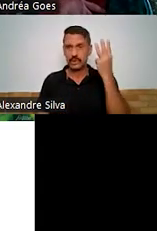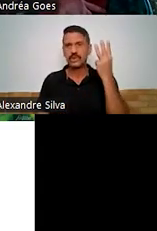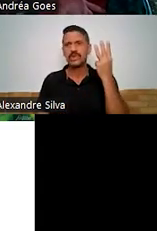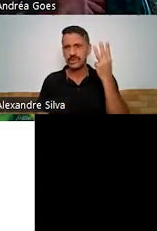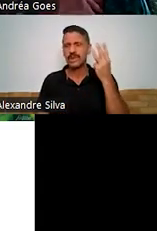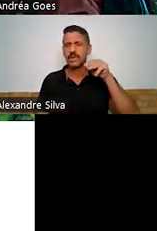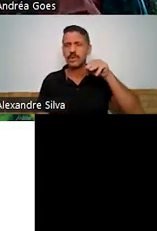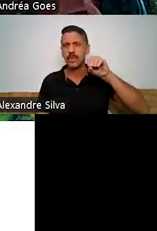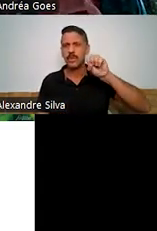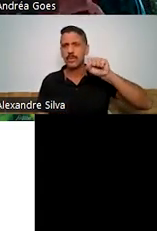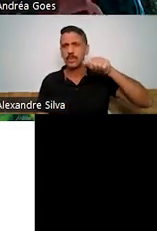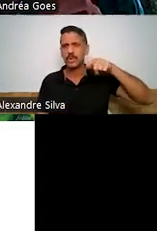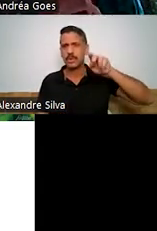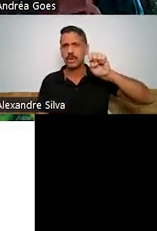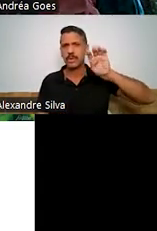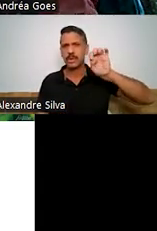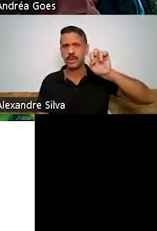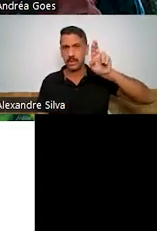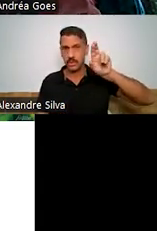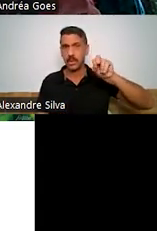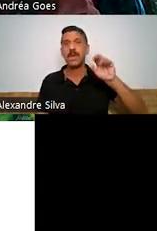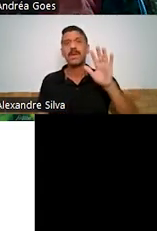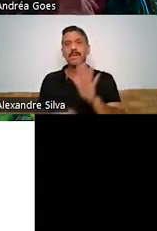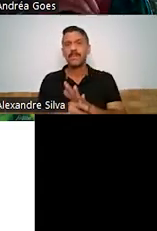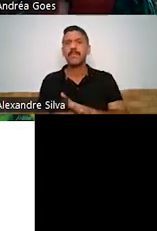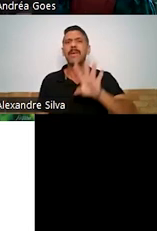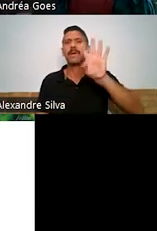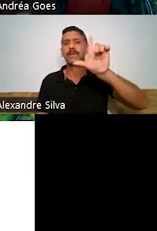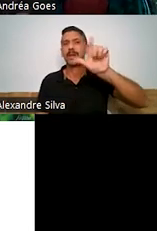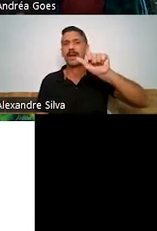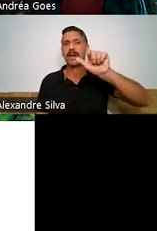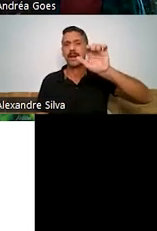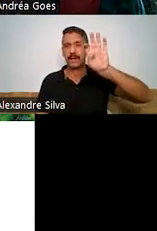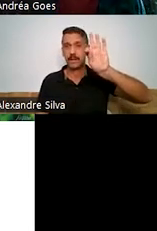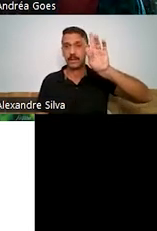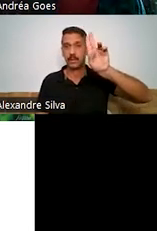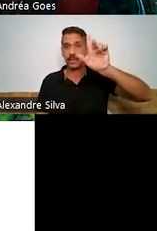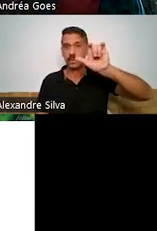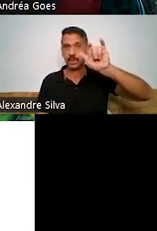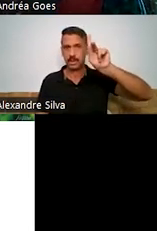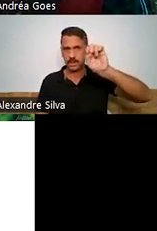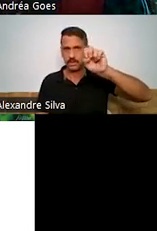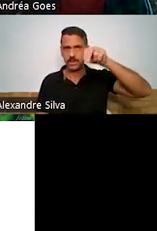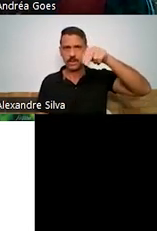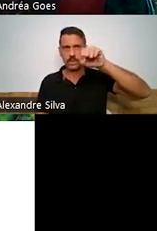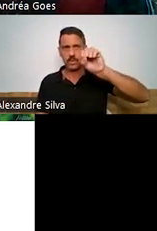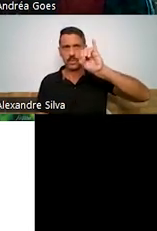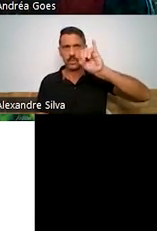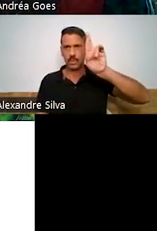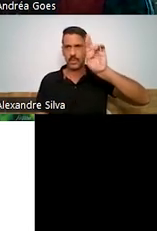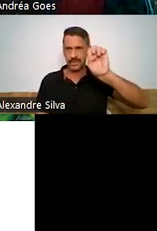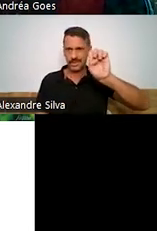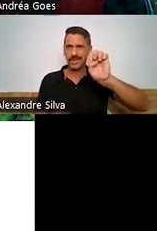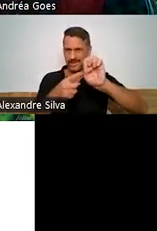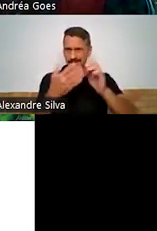a Tulipe Noir é o que tem mais detalhes científicos, mais relacionados ao ensino de ciências que a gente conseguiu,